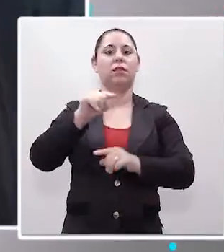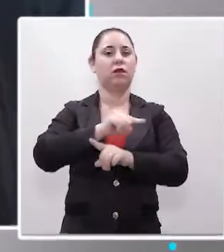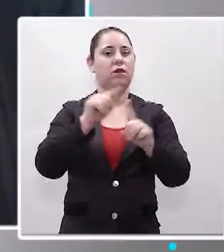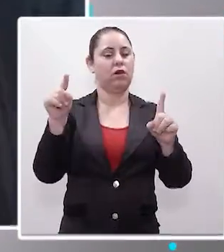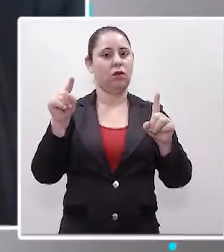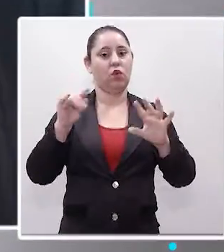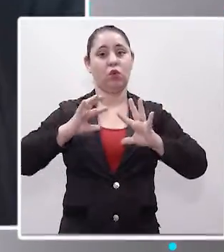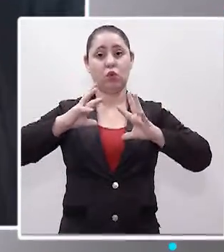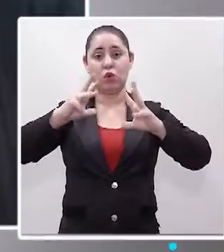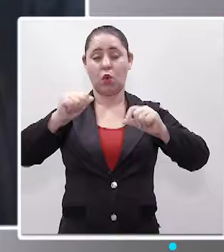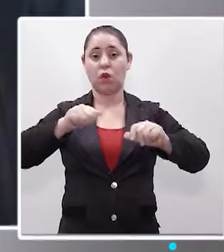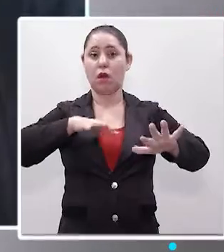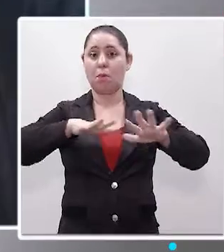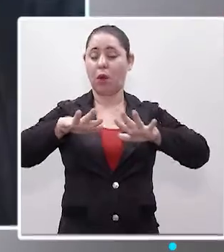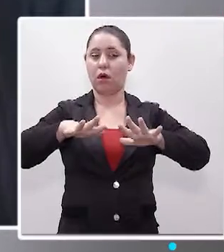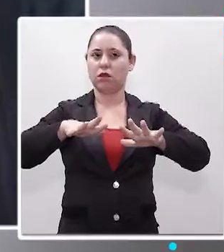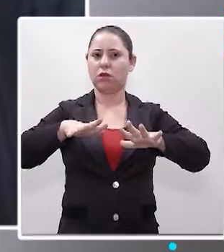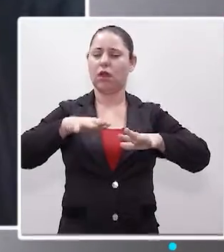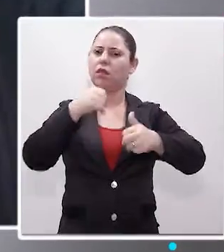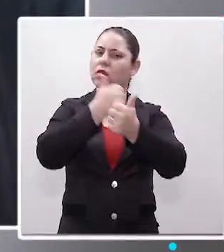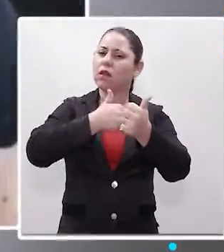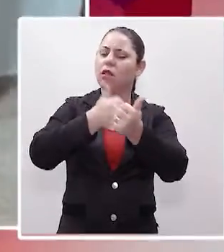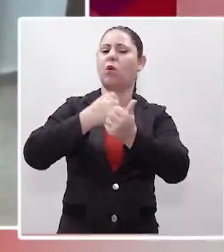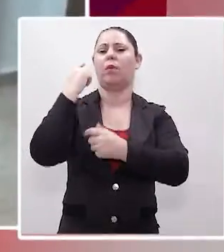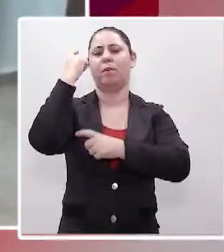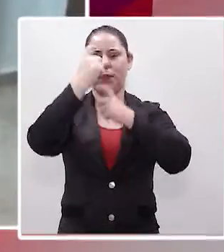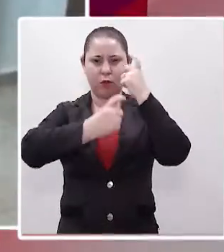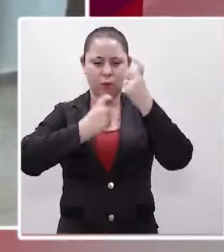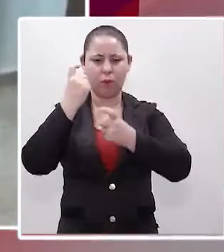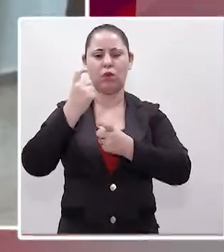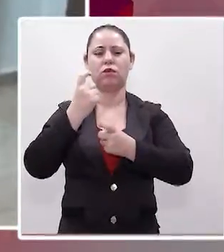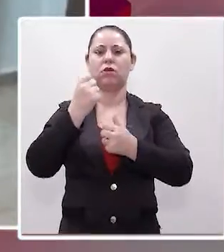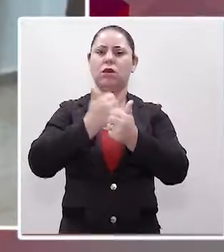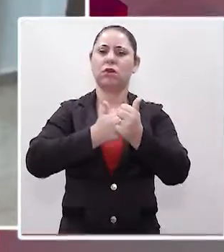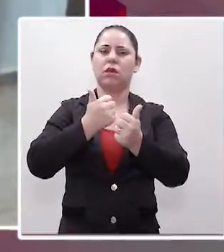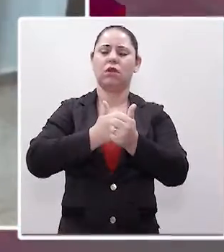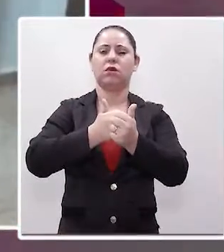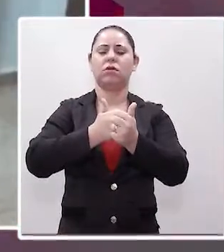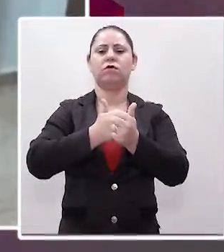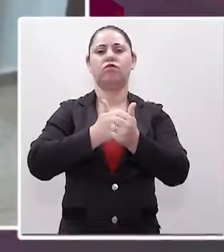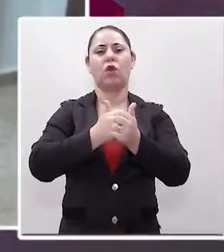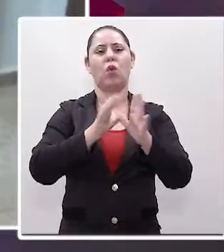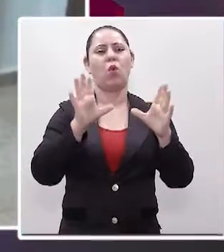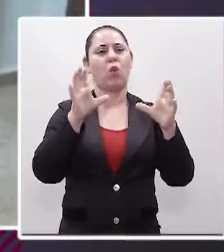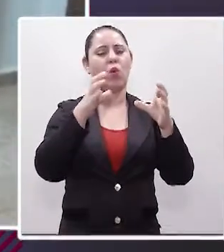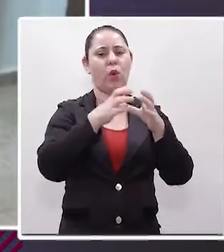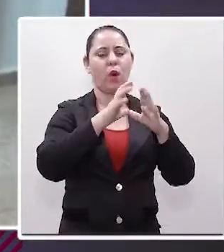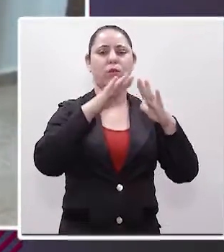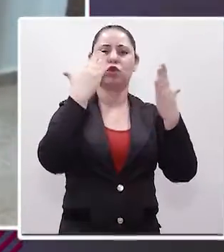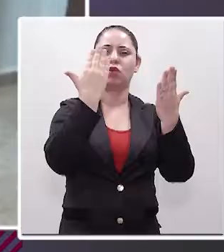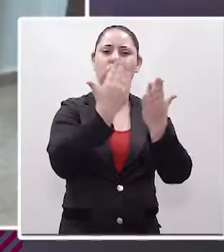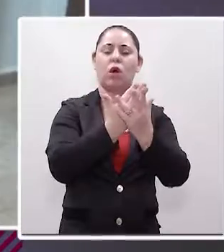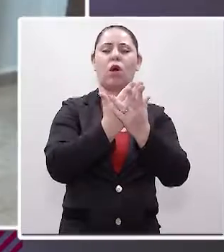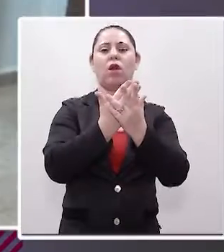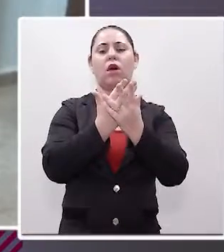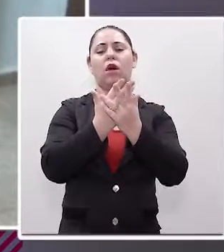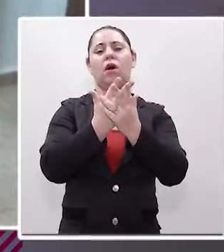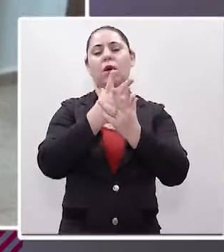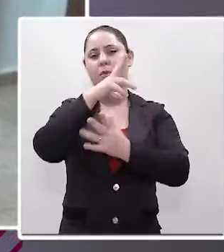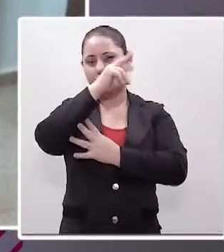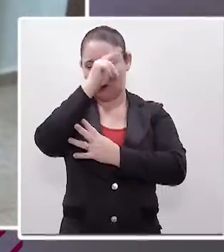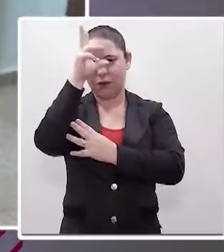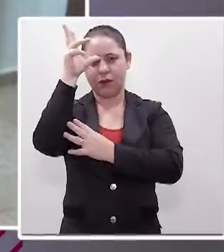milagre acontecer. Eu acho que todo mundo se movimentou, todo mundo se preocupou, sejam as redes